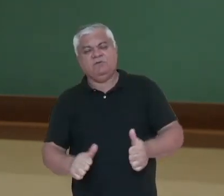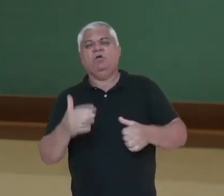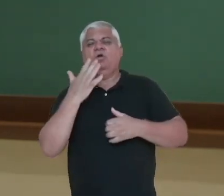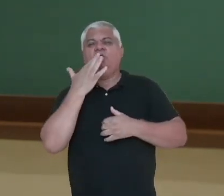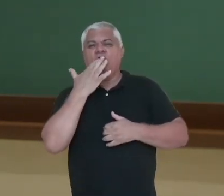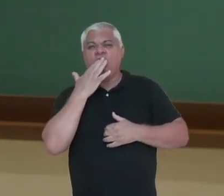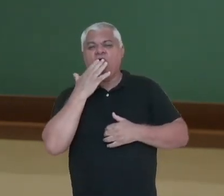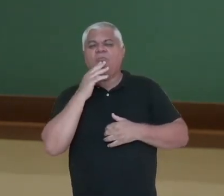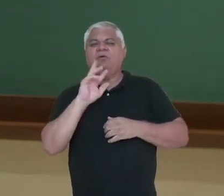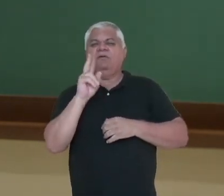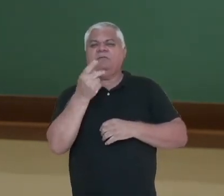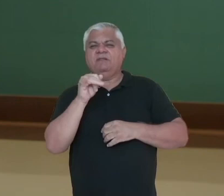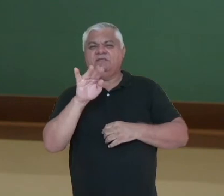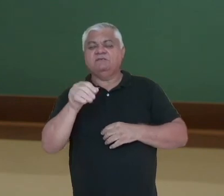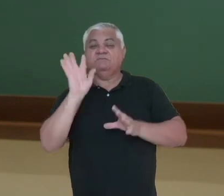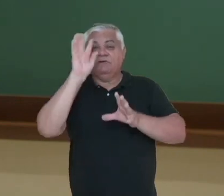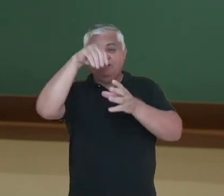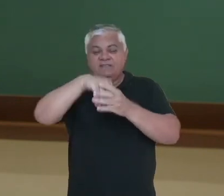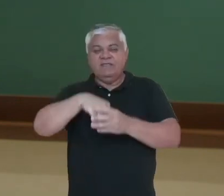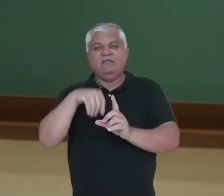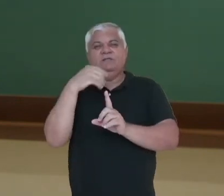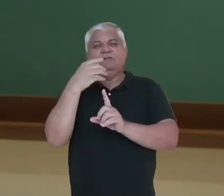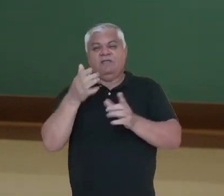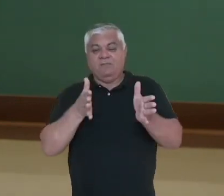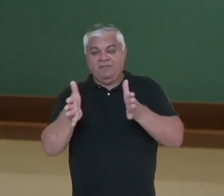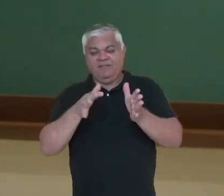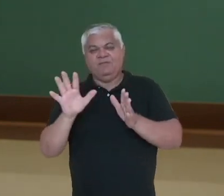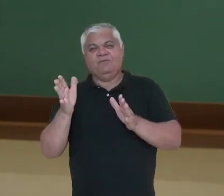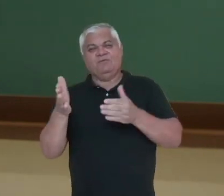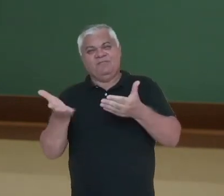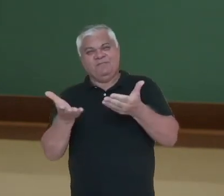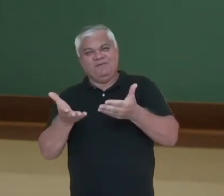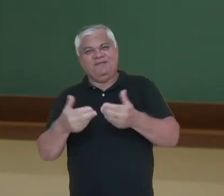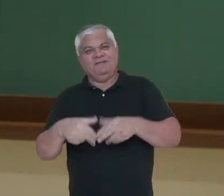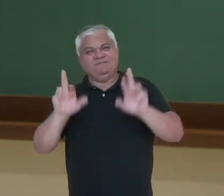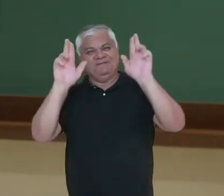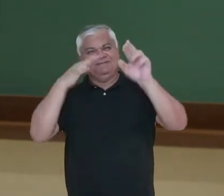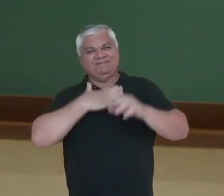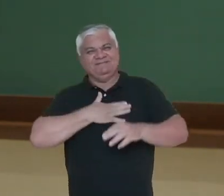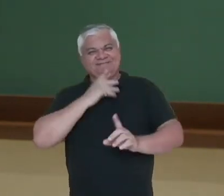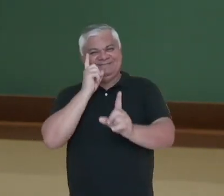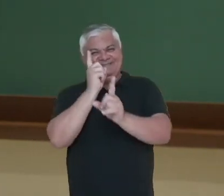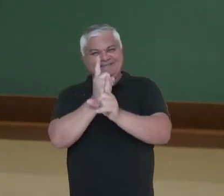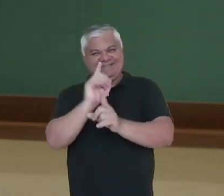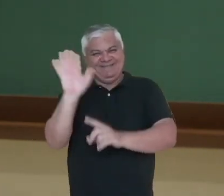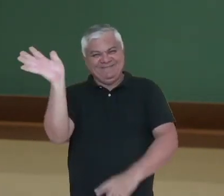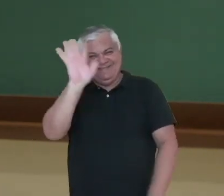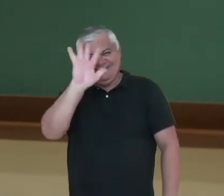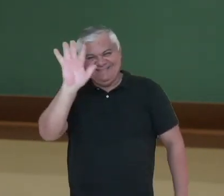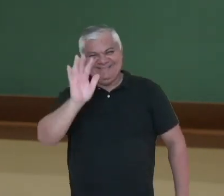corpo, hibridismo dentro da era contemporânea. Espero que tenham gostado. Nos encontramos na próxima oportunidade. Até